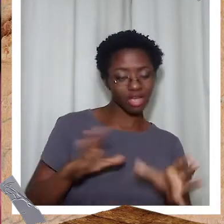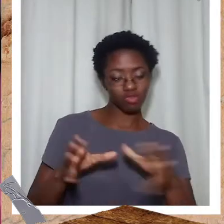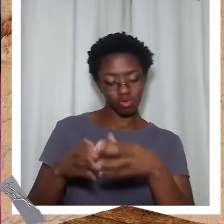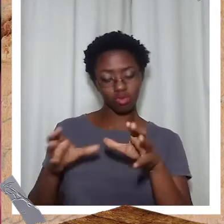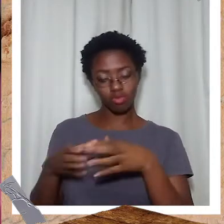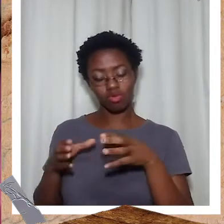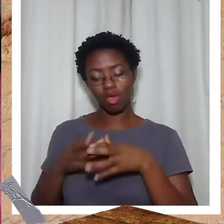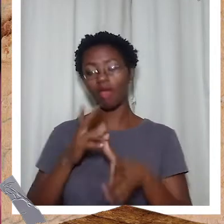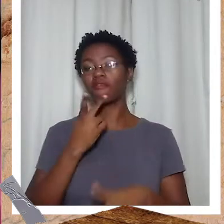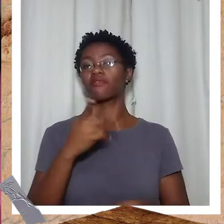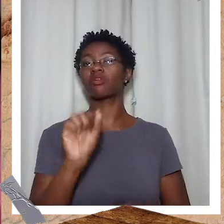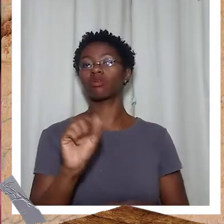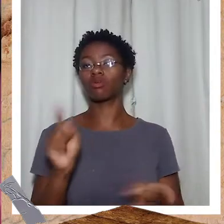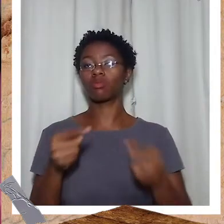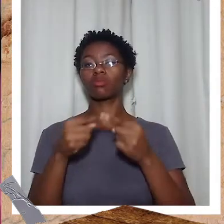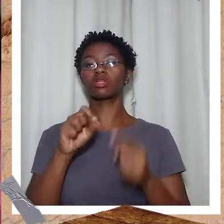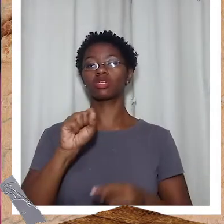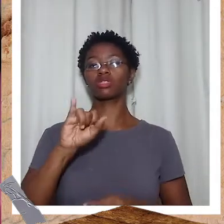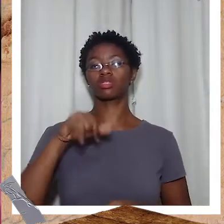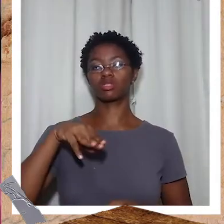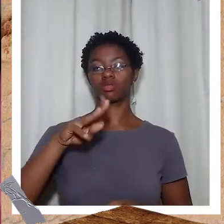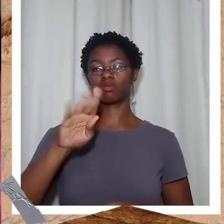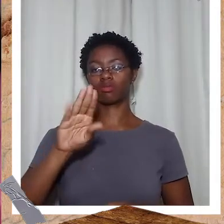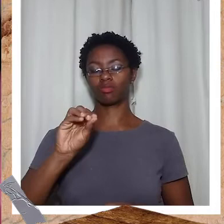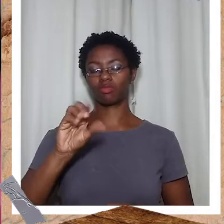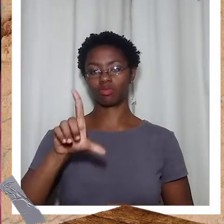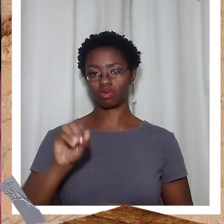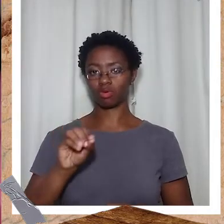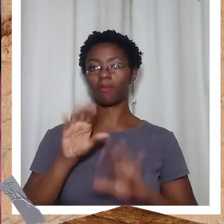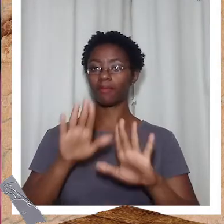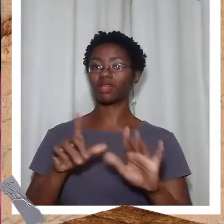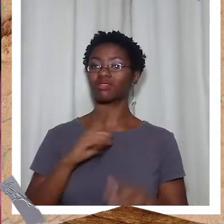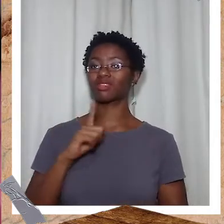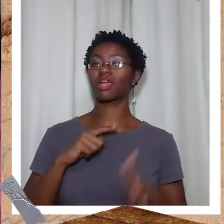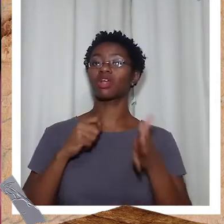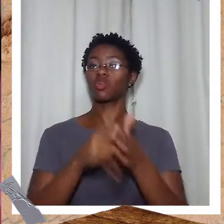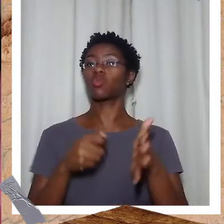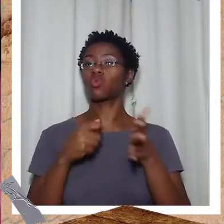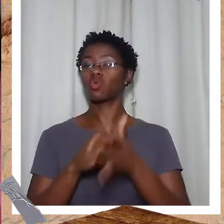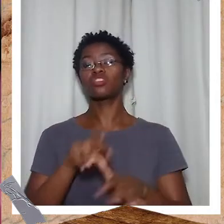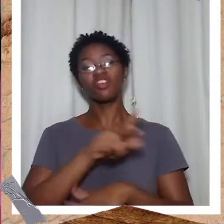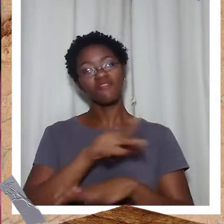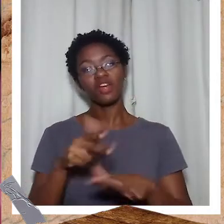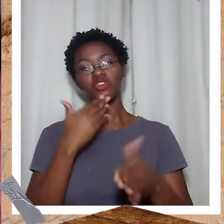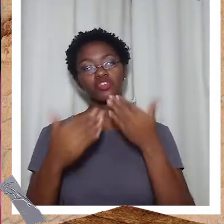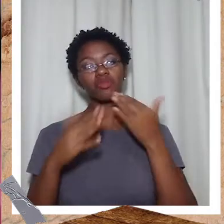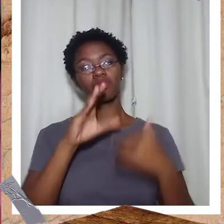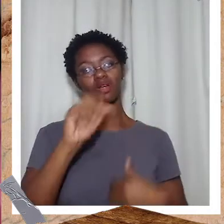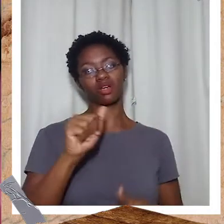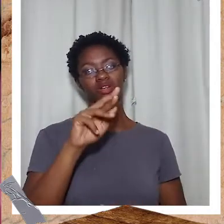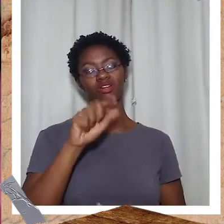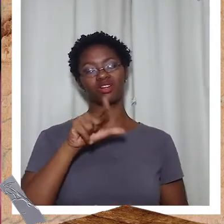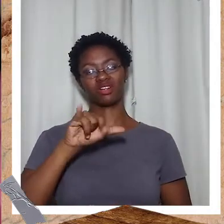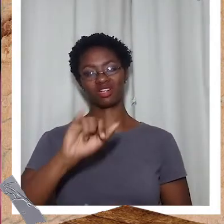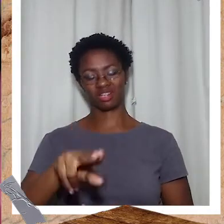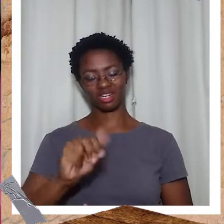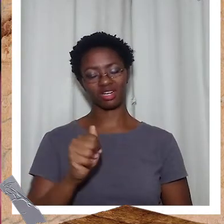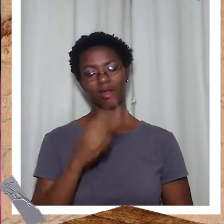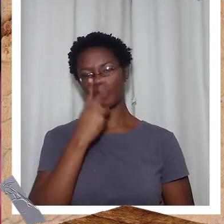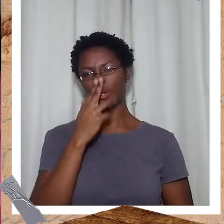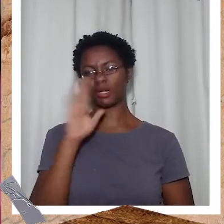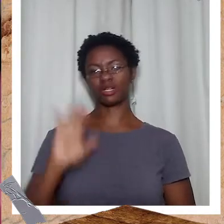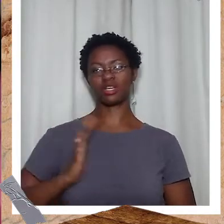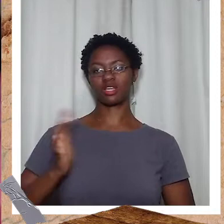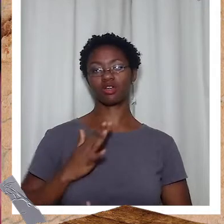de um símbolo, e há por isso há muitas Carolinas, e por isso a riqueza, o nosso desafio, o meu e do Hélio